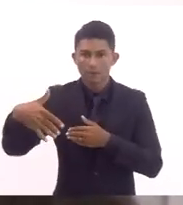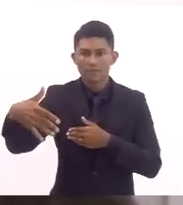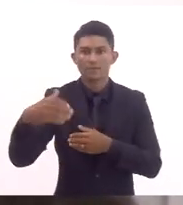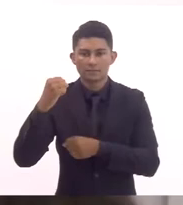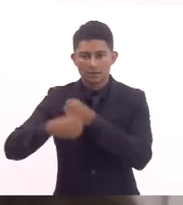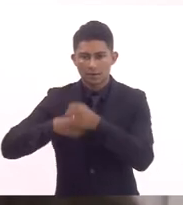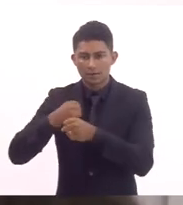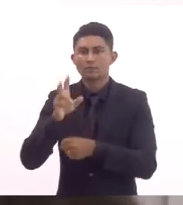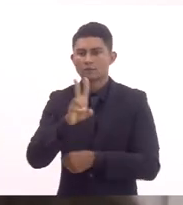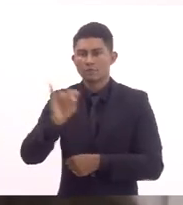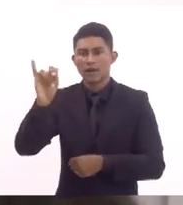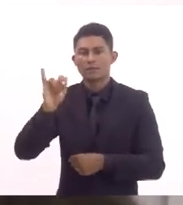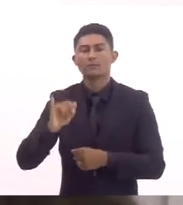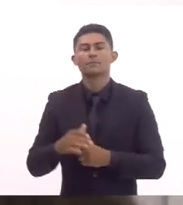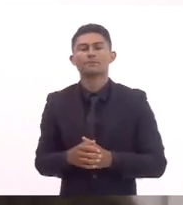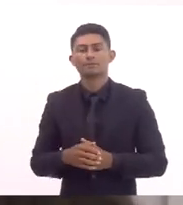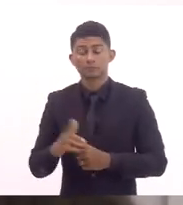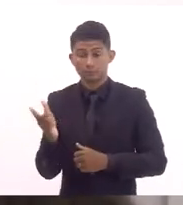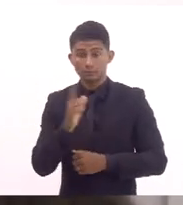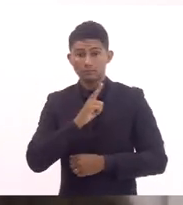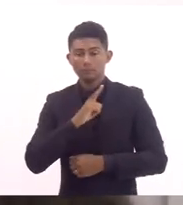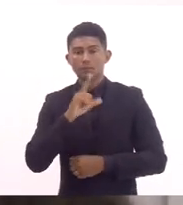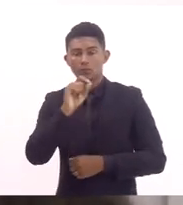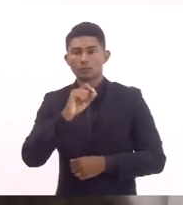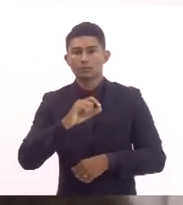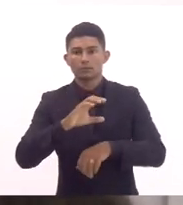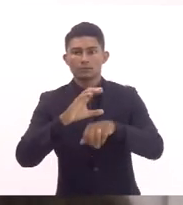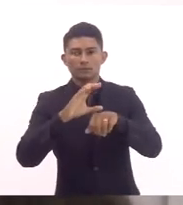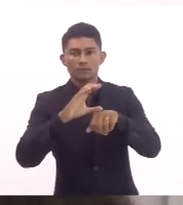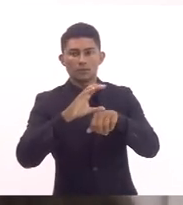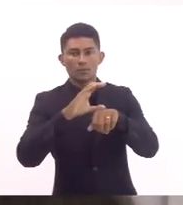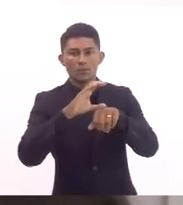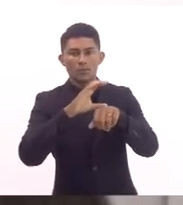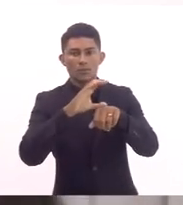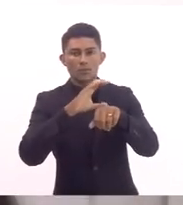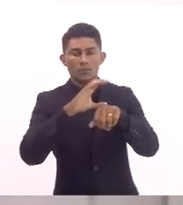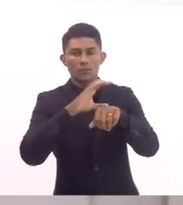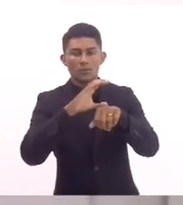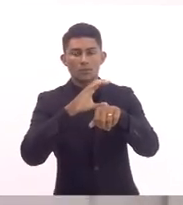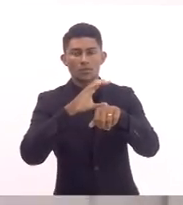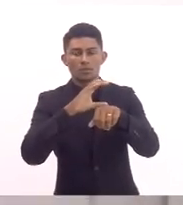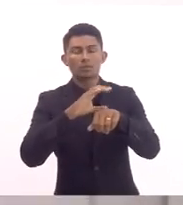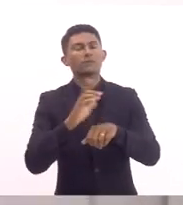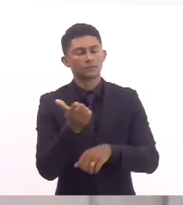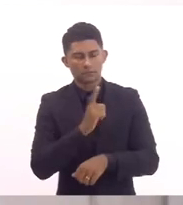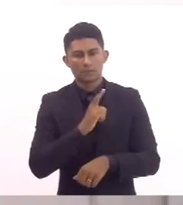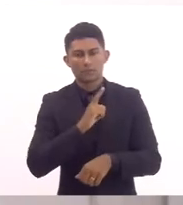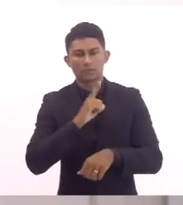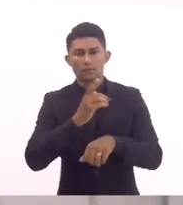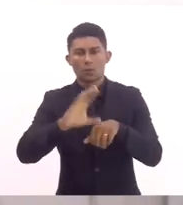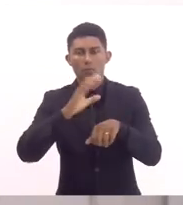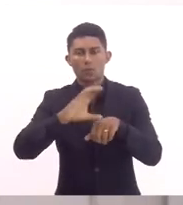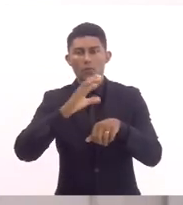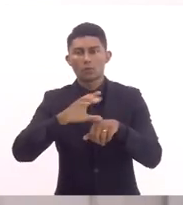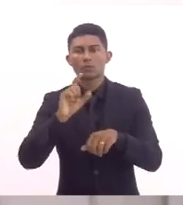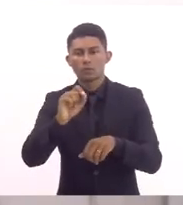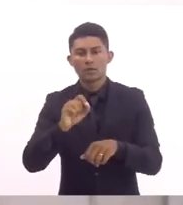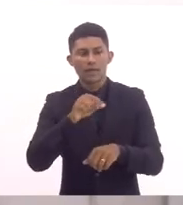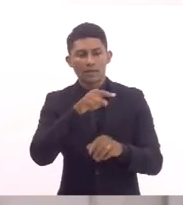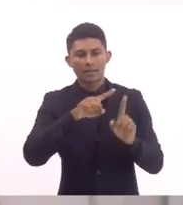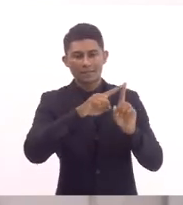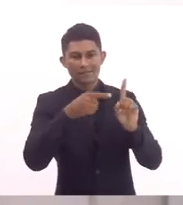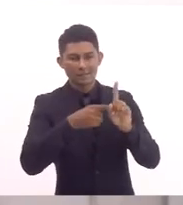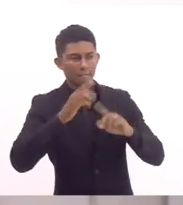um dos eixos foi a realização do curso as notificações para realização do curso de atualização e pré-natal